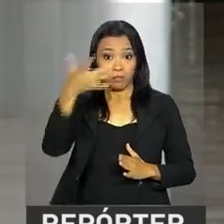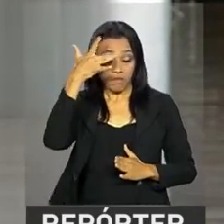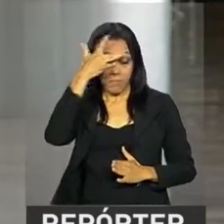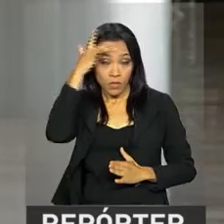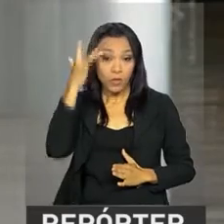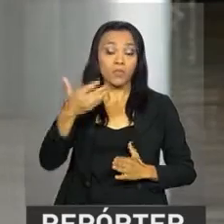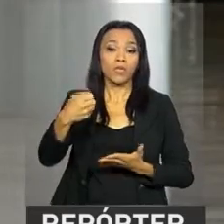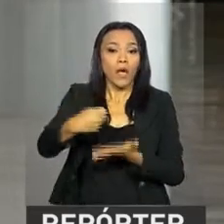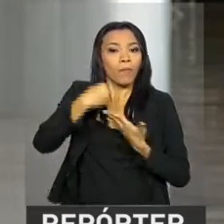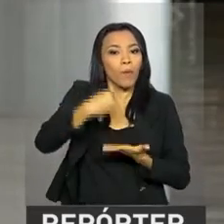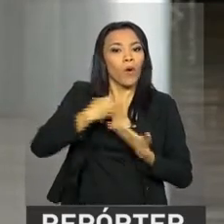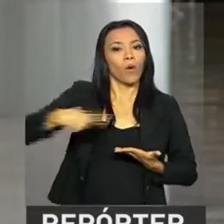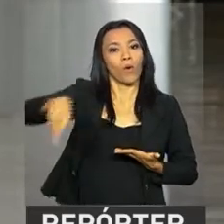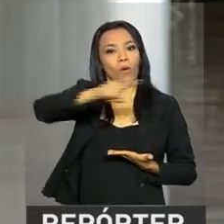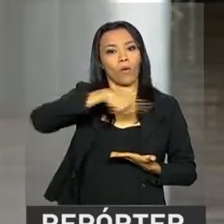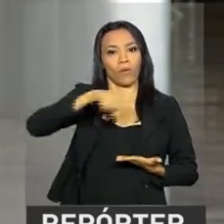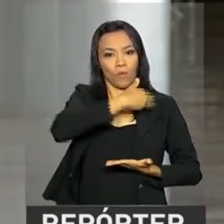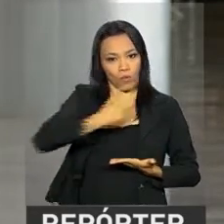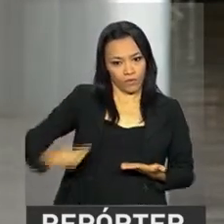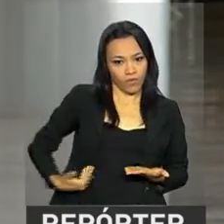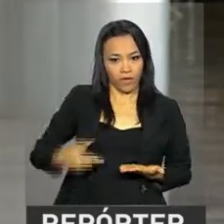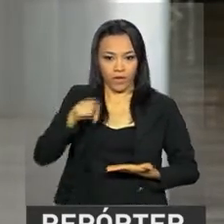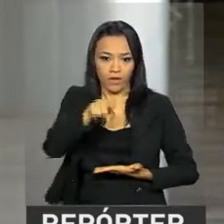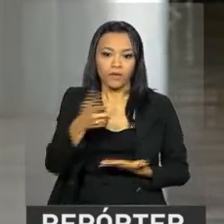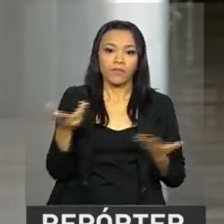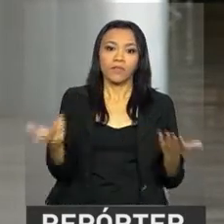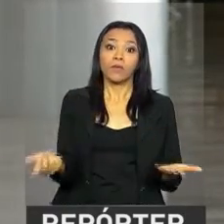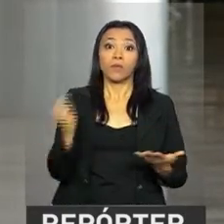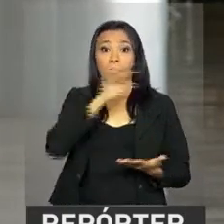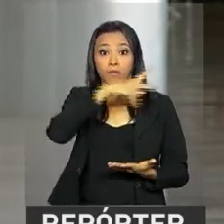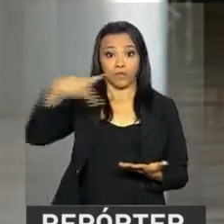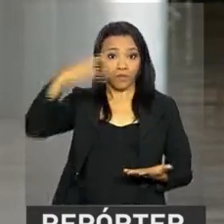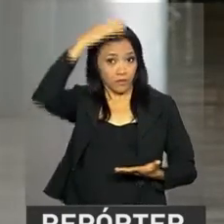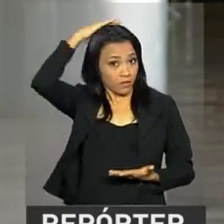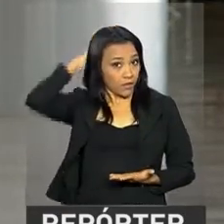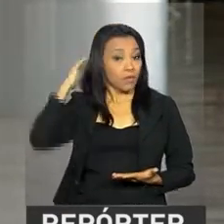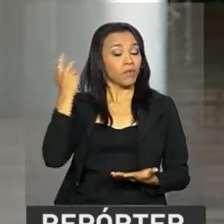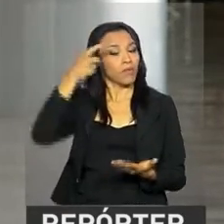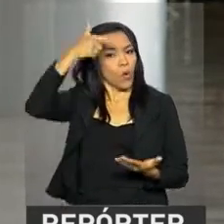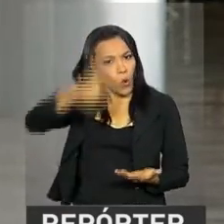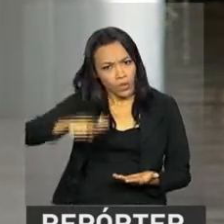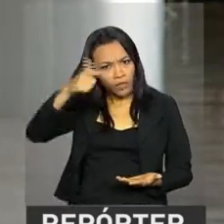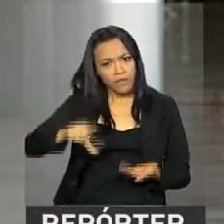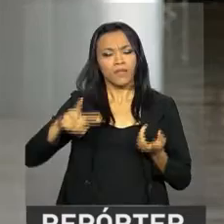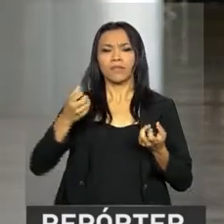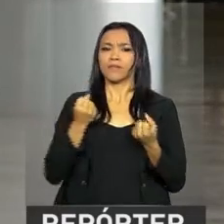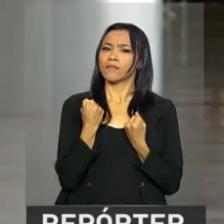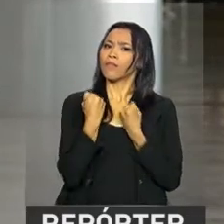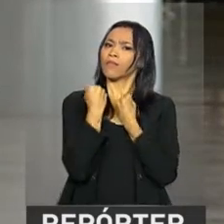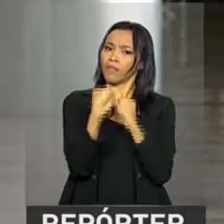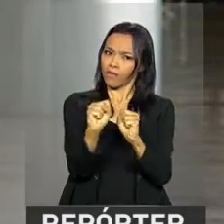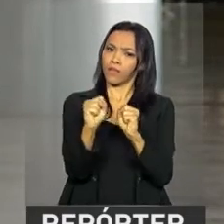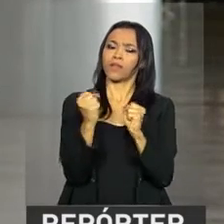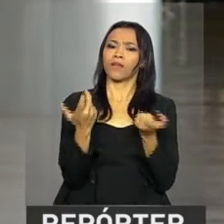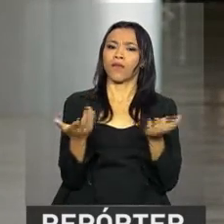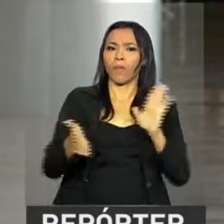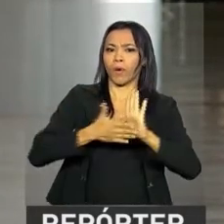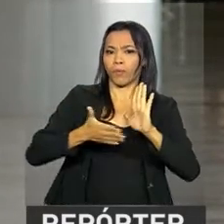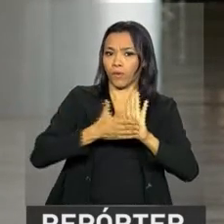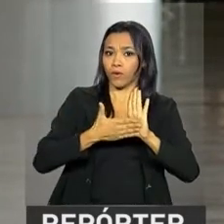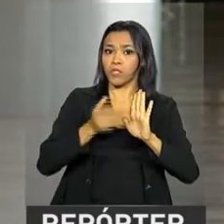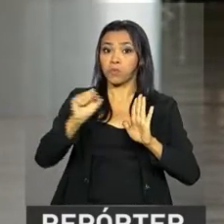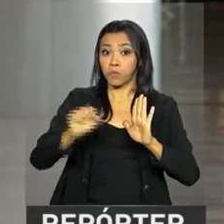federal aos presentes o presidente michel temer defendeu mais uma vez a aprovação da proposta de emenda à constituição que fixa um teto